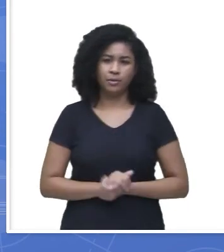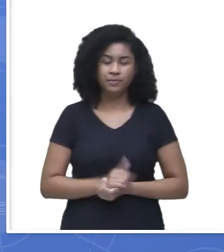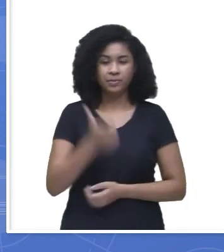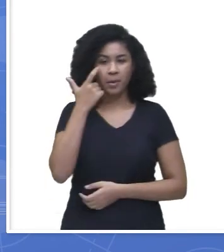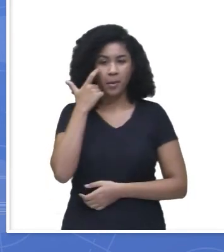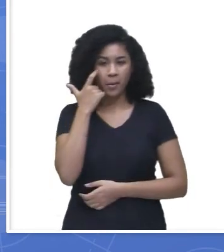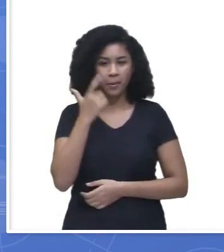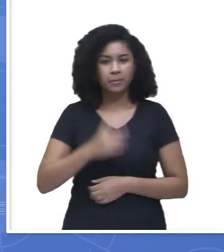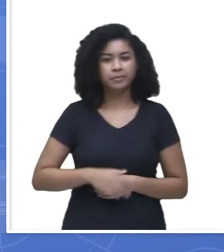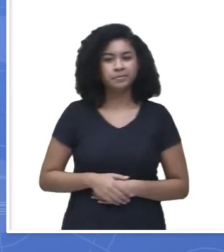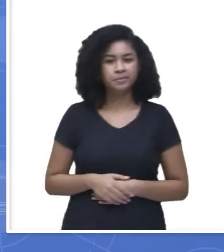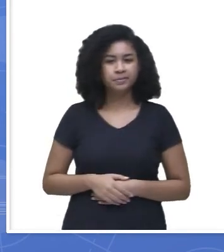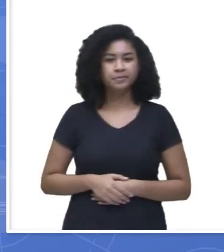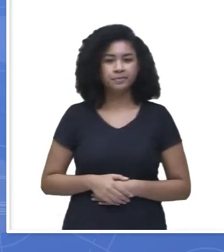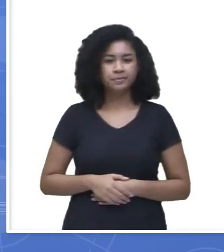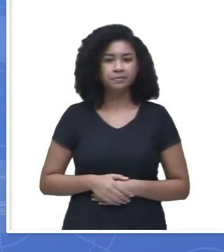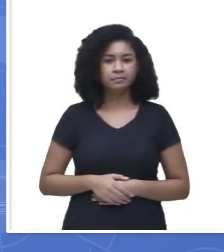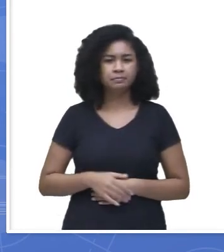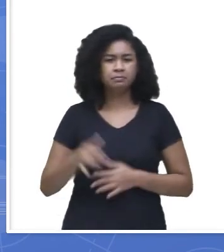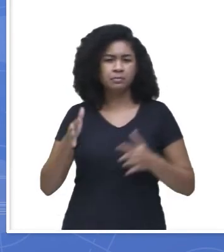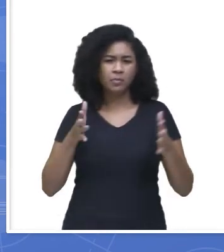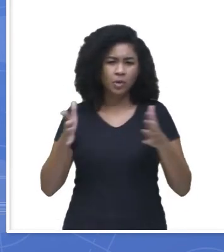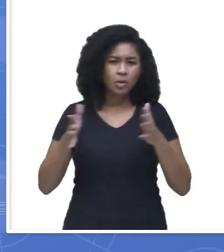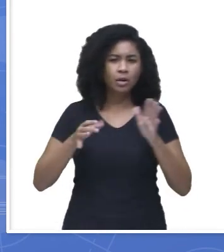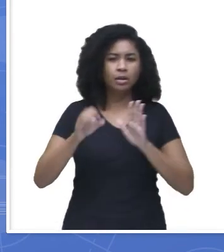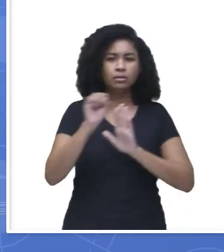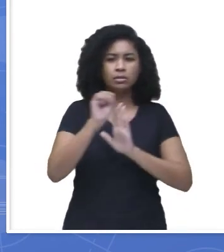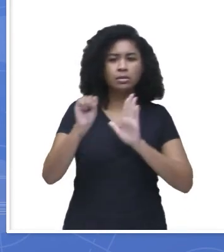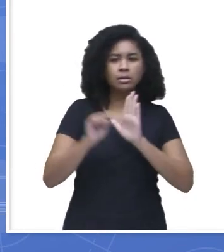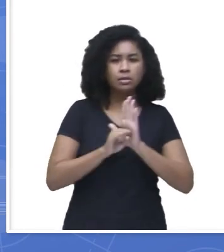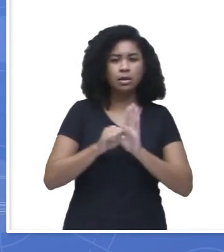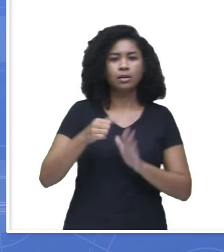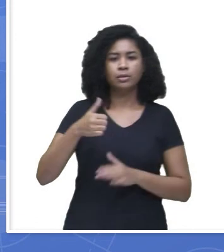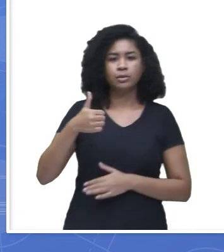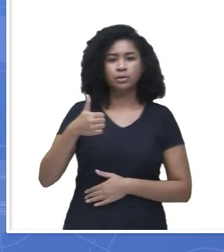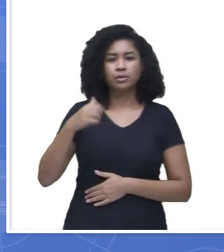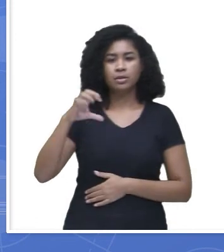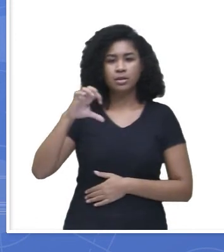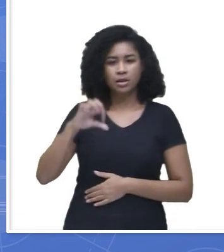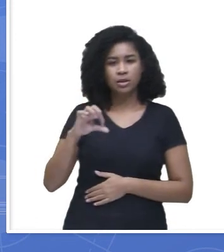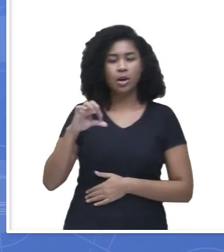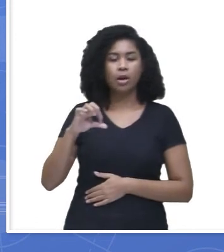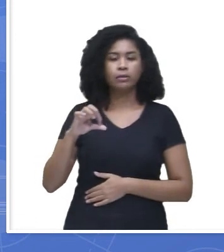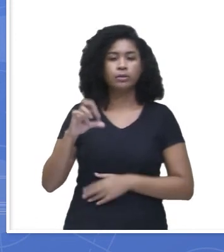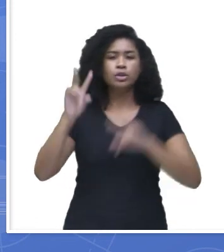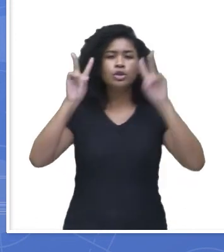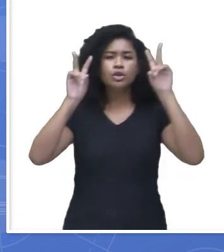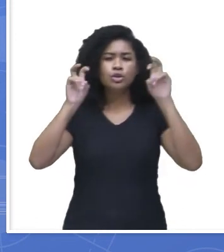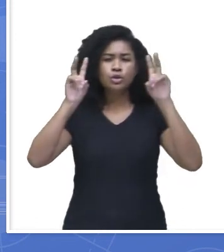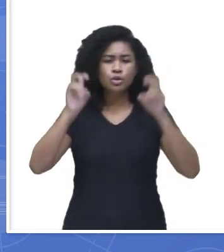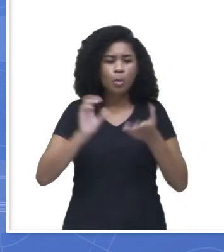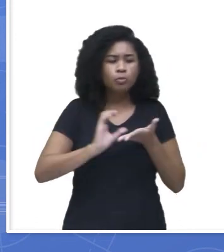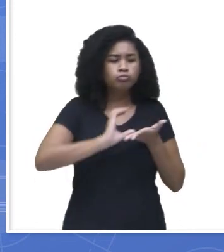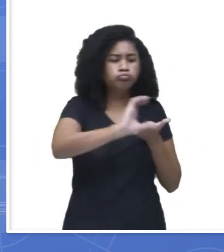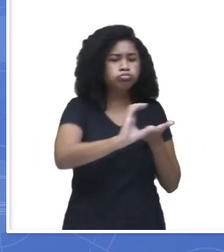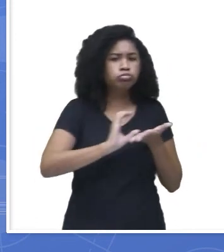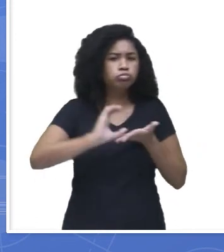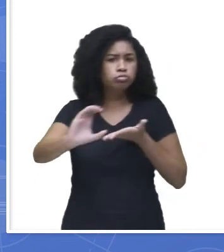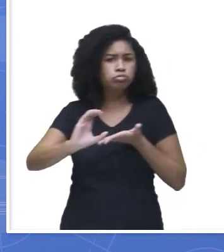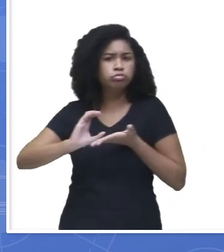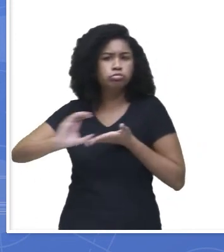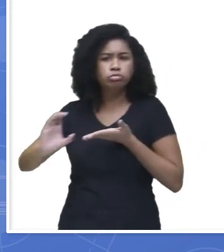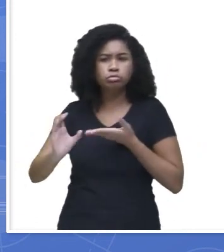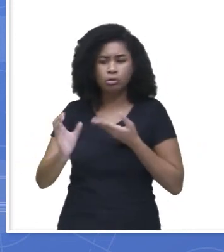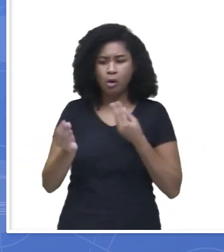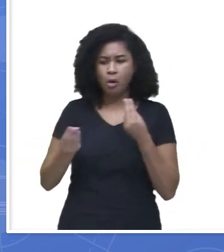lá. Durante as últimas décadas, nós vamos ter aí sobre a origem desses investimentos. De onde